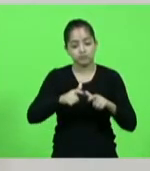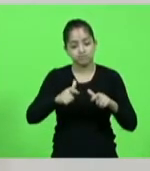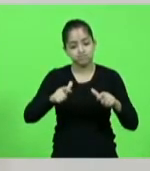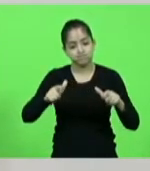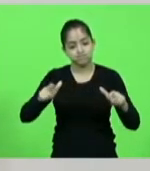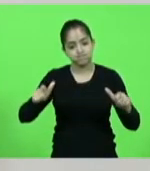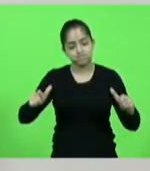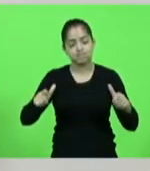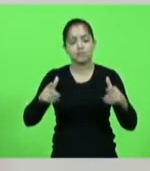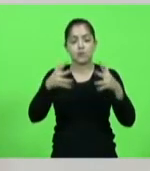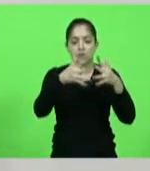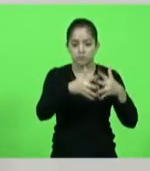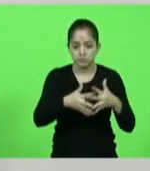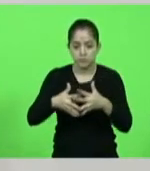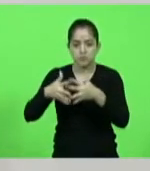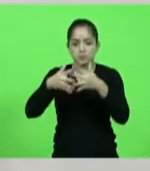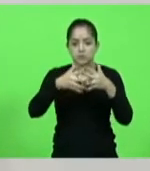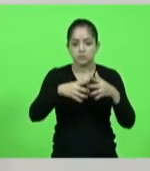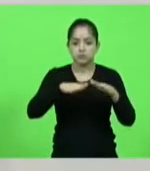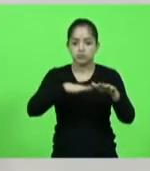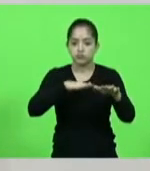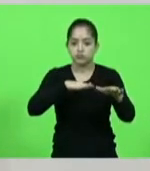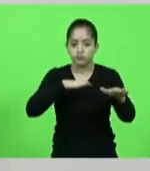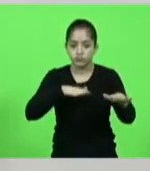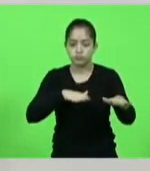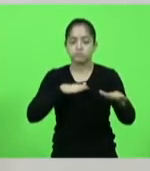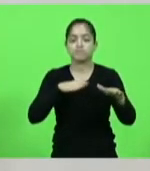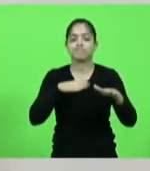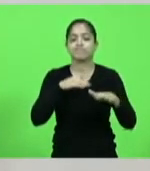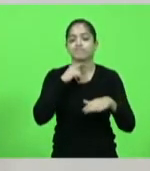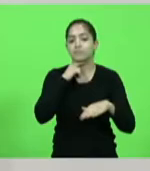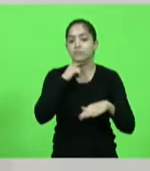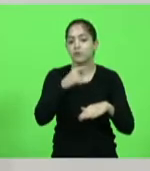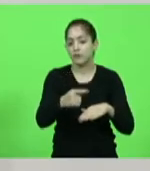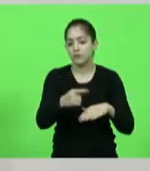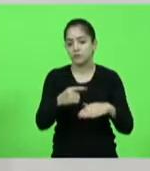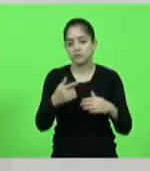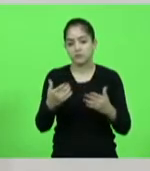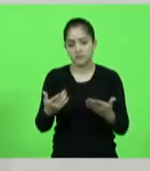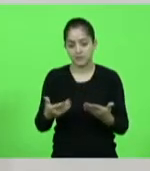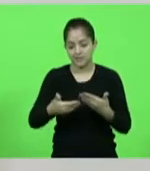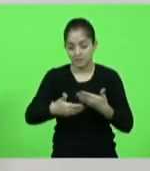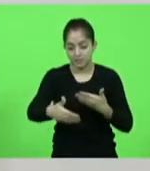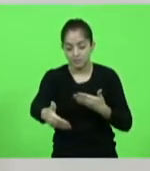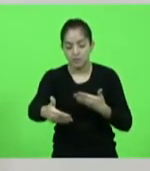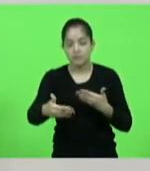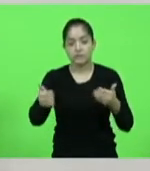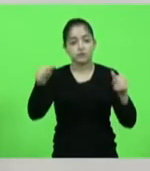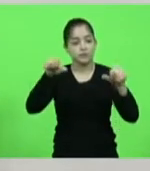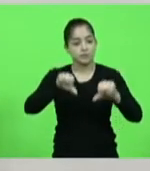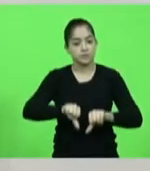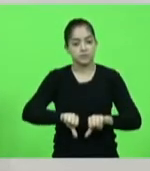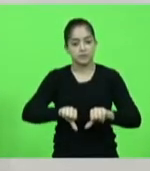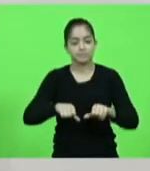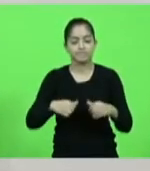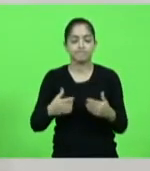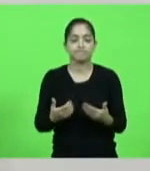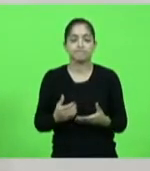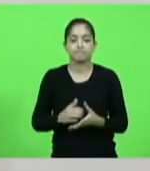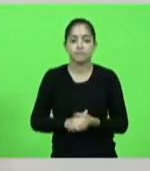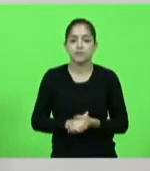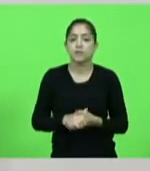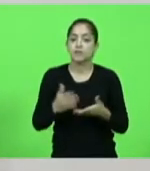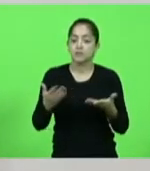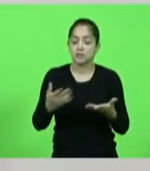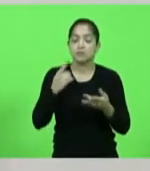duplicação, já estrangulou-se a capacidade de absorver esse impacto que vai ser gerado ali pelo trânsito ali de rodagem. Então, nós temos